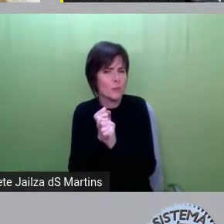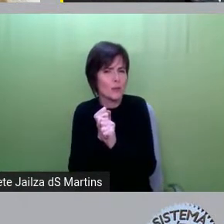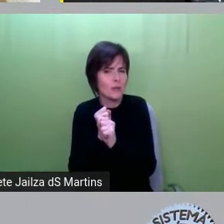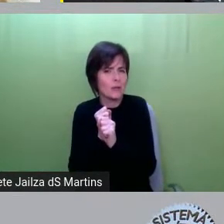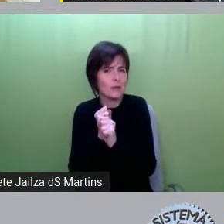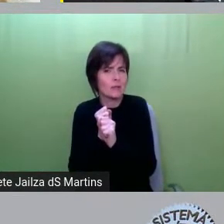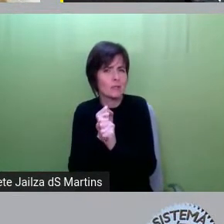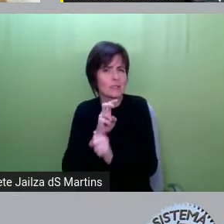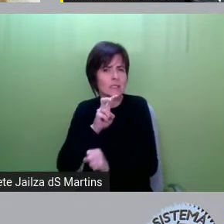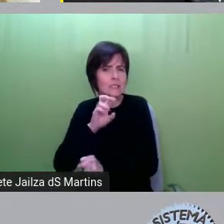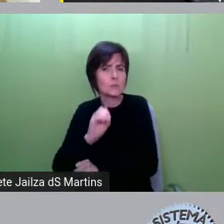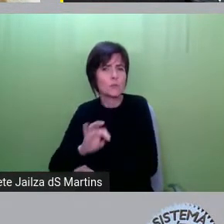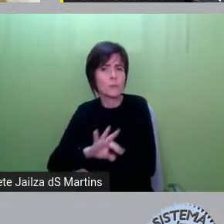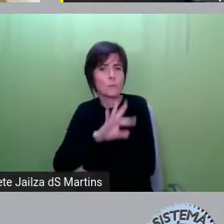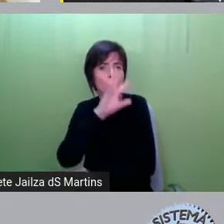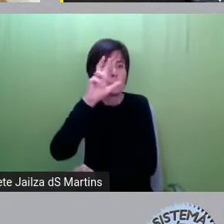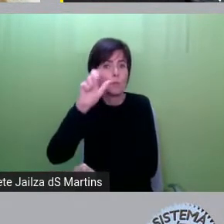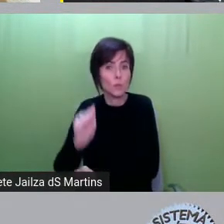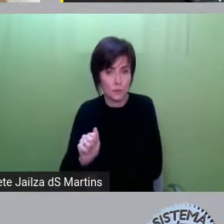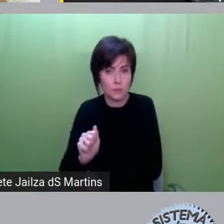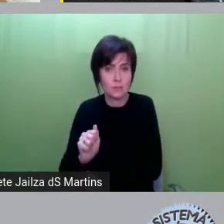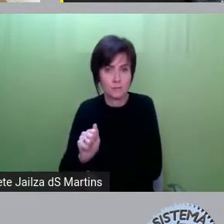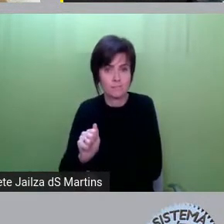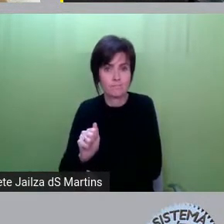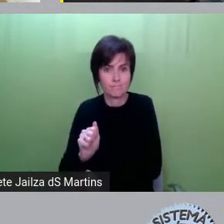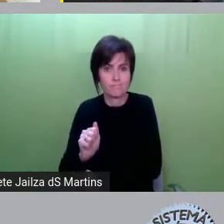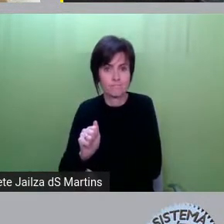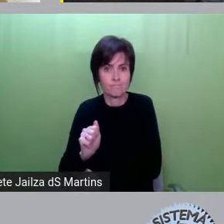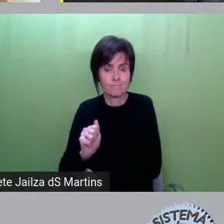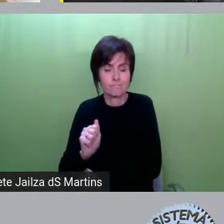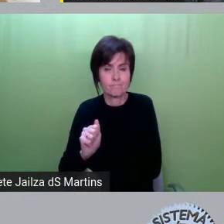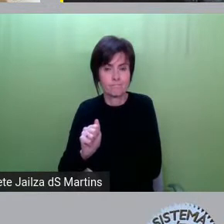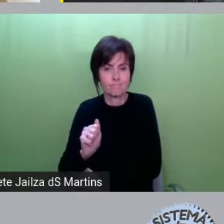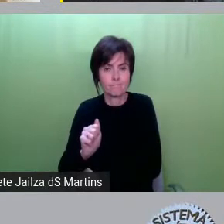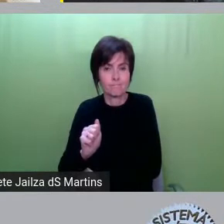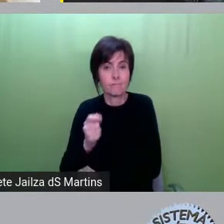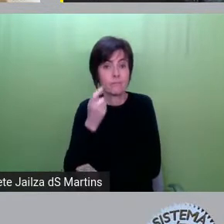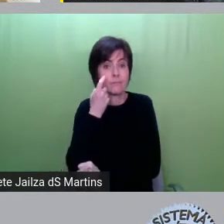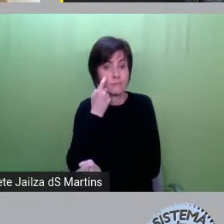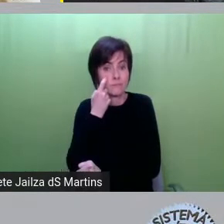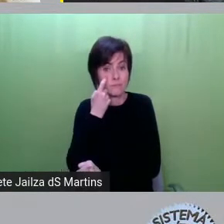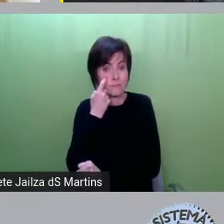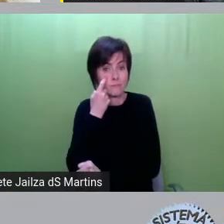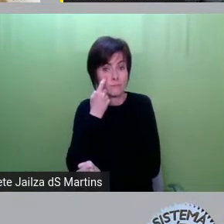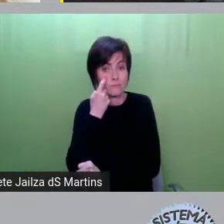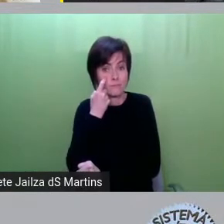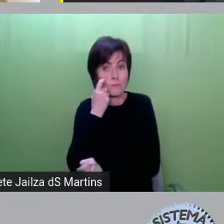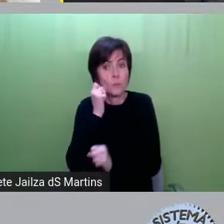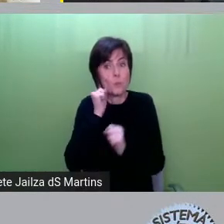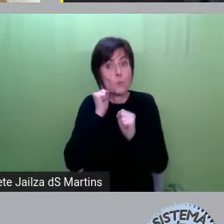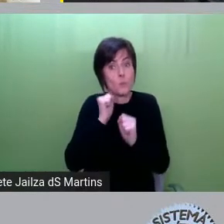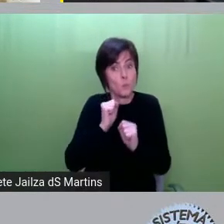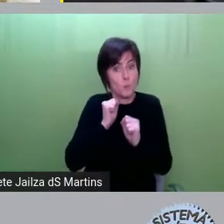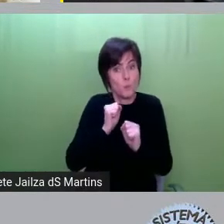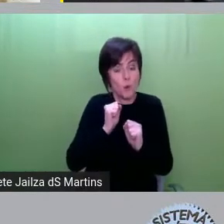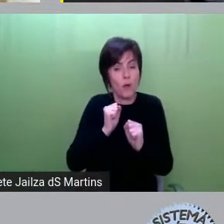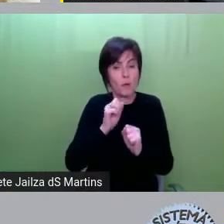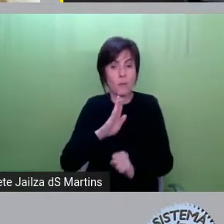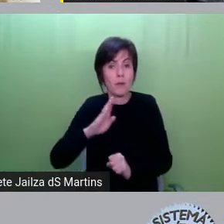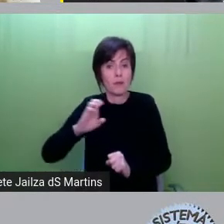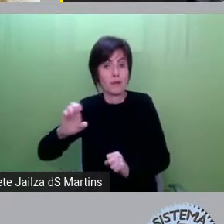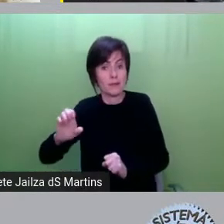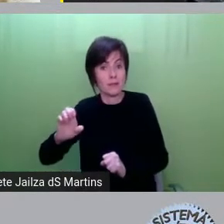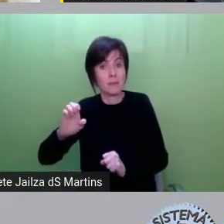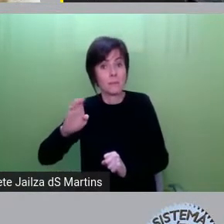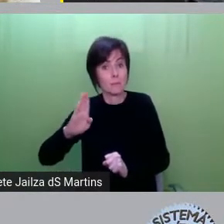de 50 bilhões e 87 milhões. E vejam, a rigor, as operações do Banco Central vão